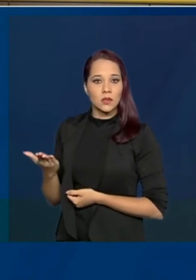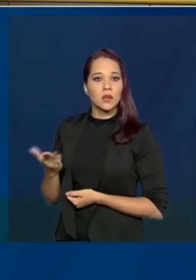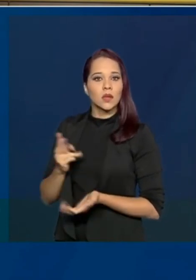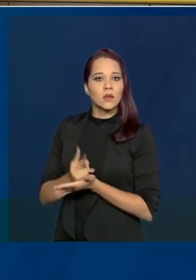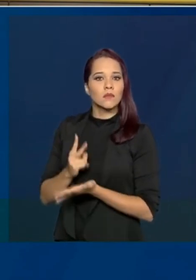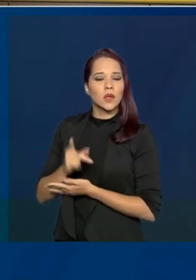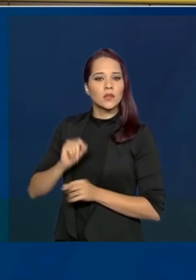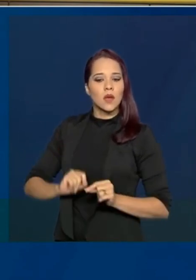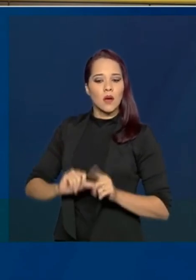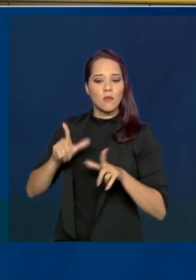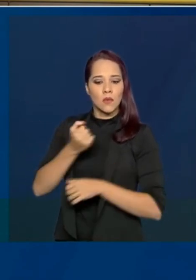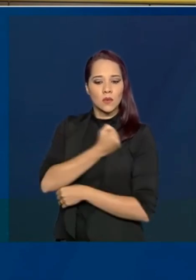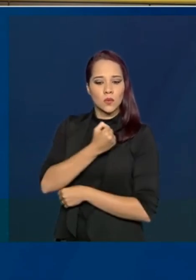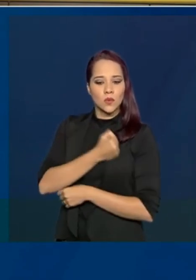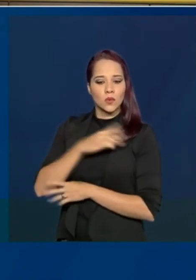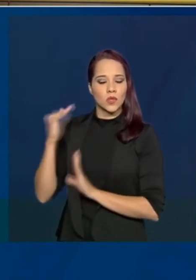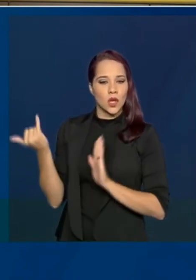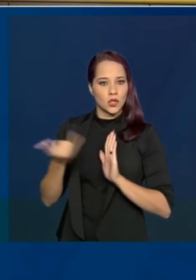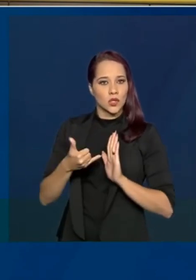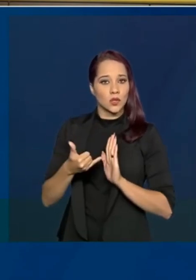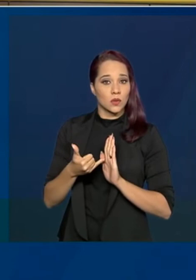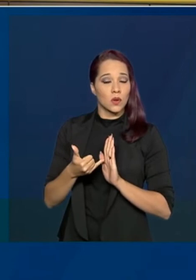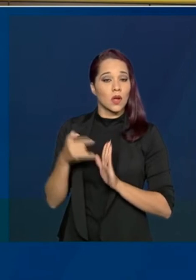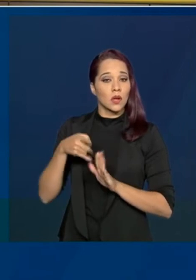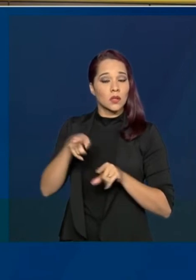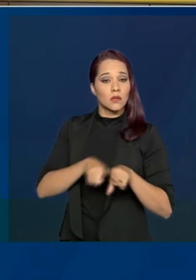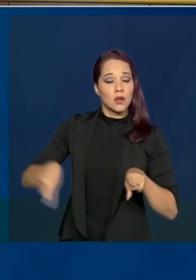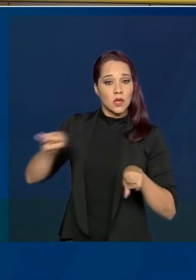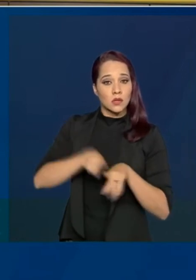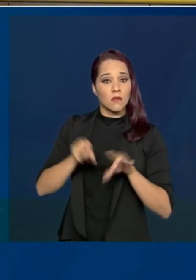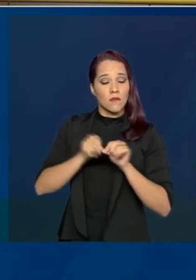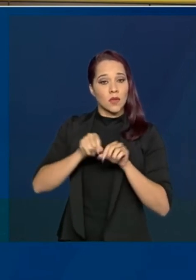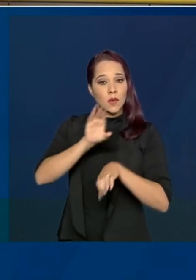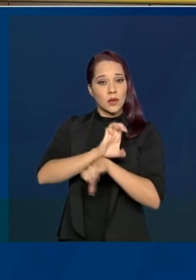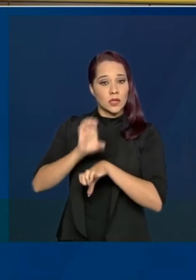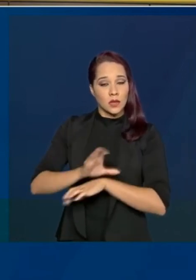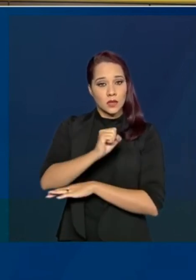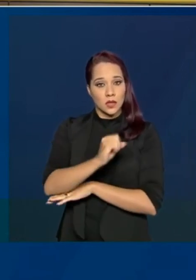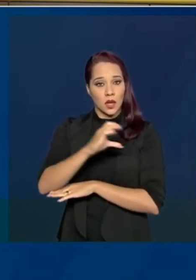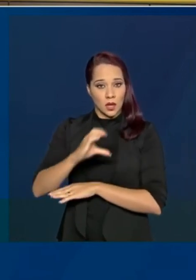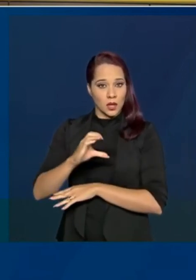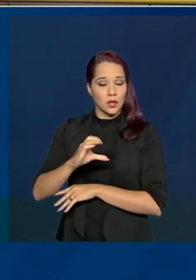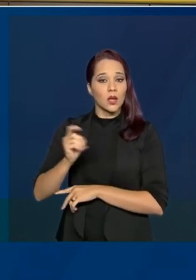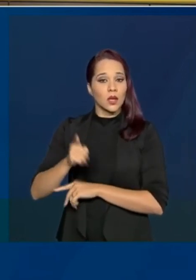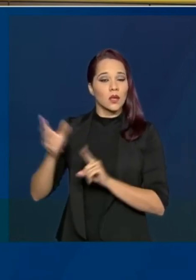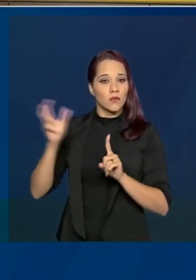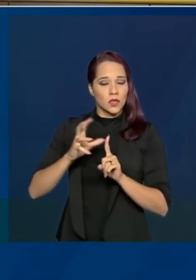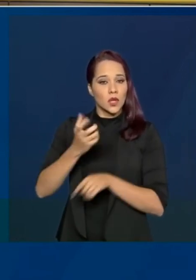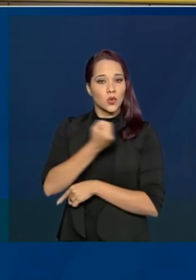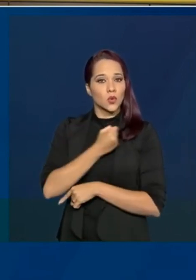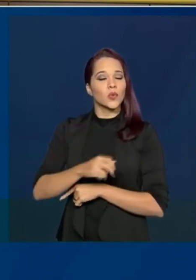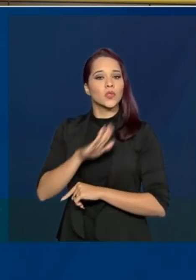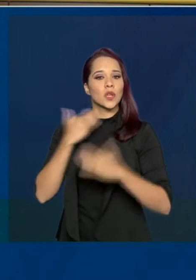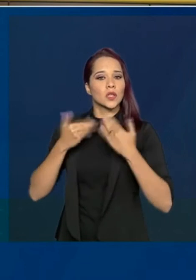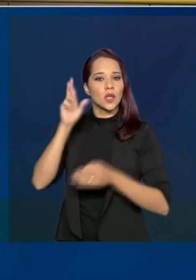com esse aumento no registro, ou seja, nessa atualização feita pelo Estado de Santa Catarina, que sim influenciou no número de